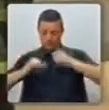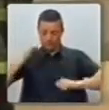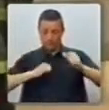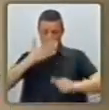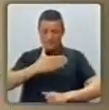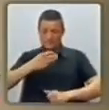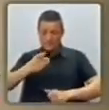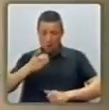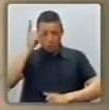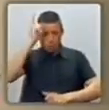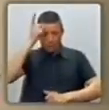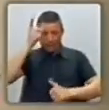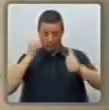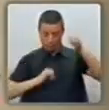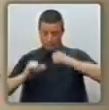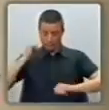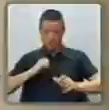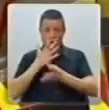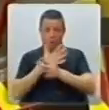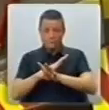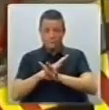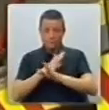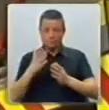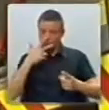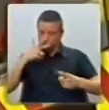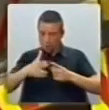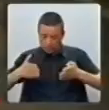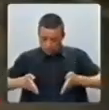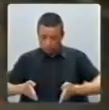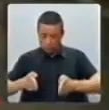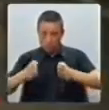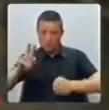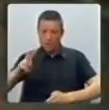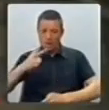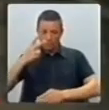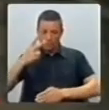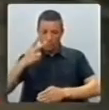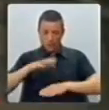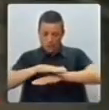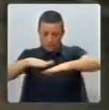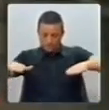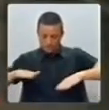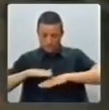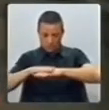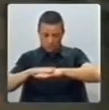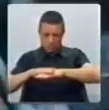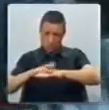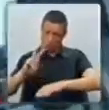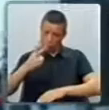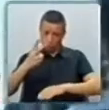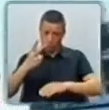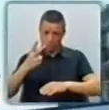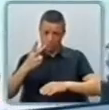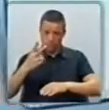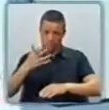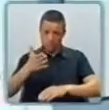bombeiros. O incêndio obrigou também ao corte da estrada que liga as duas estâncias balneares, já o disse, Valparaíso e Viña del Mar. Cerca de